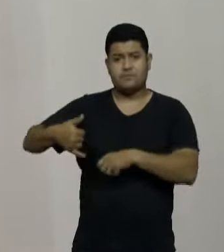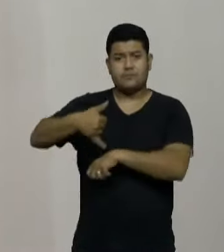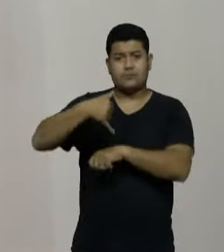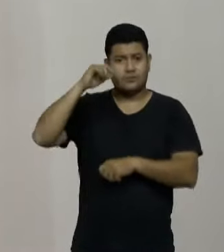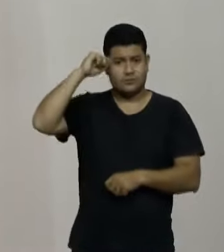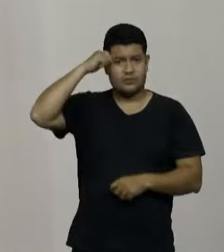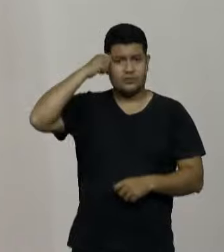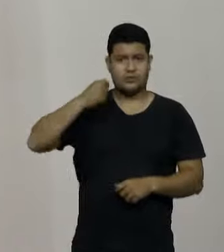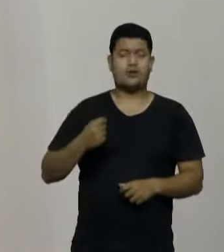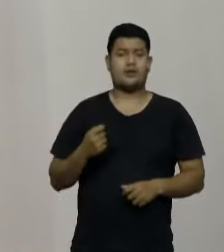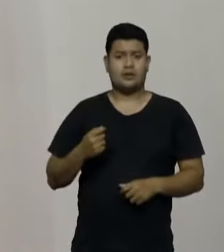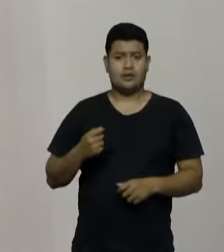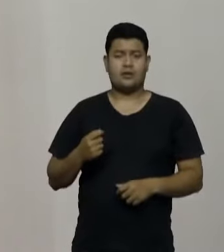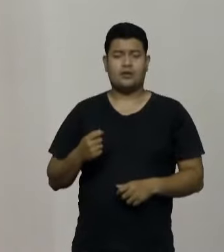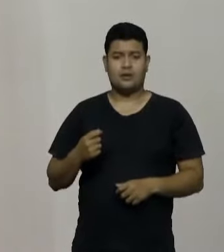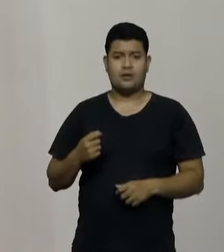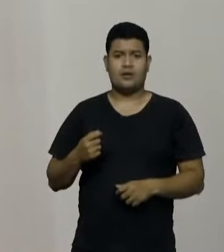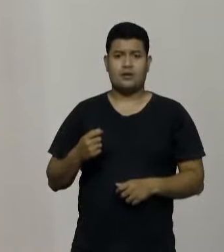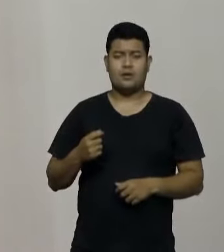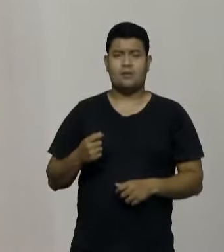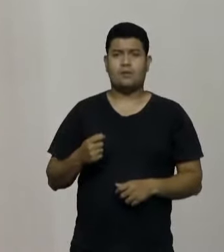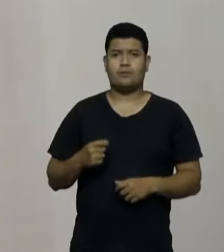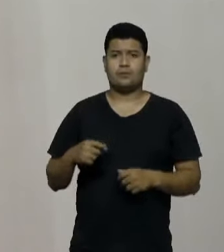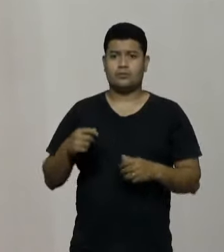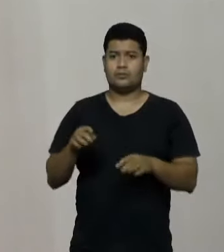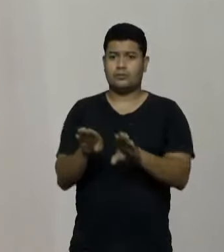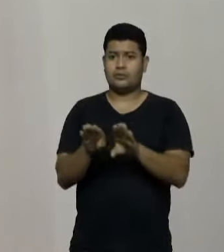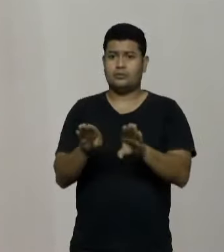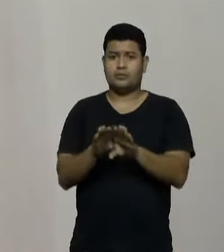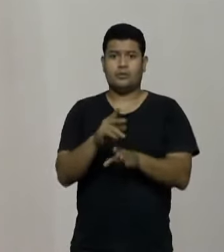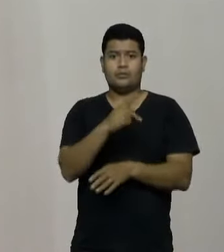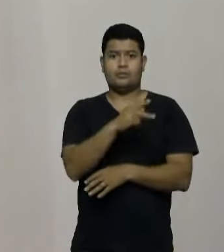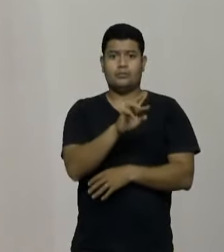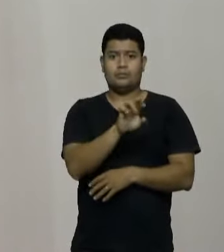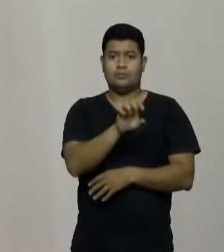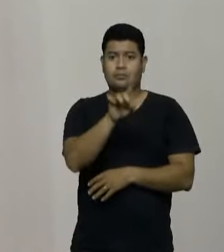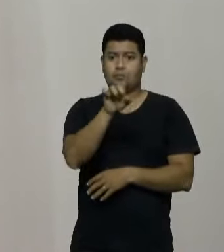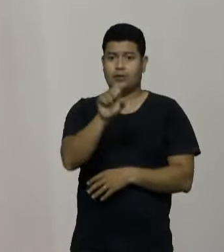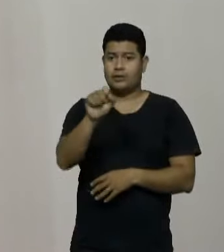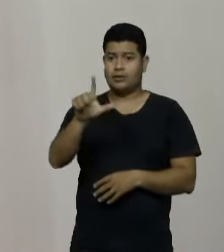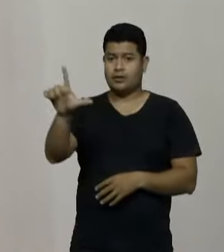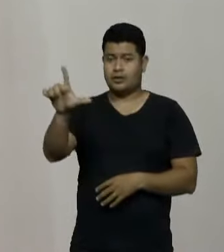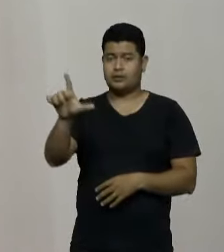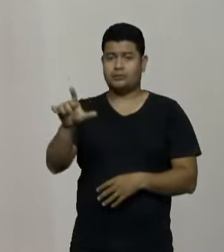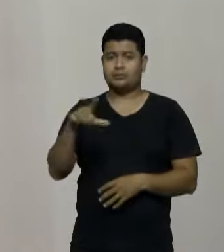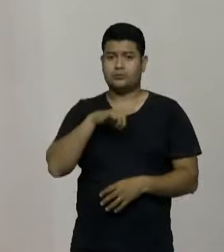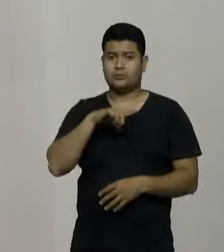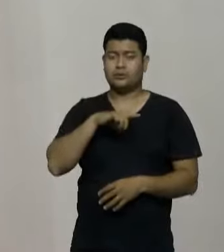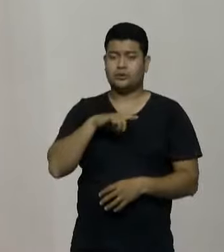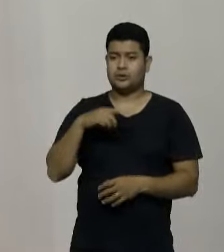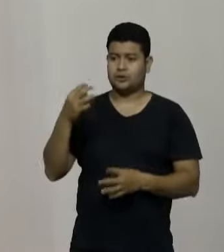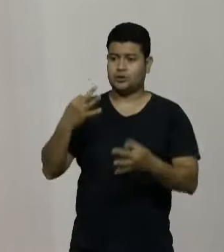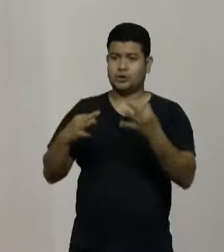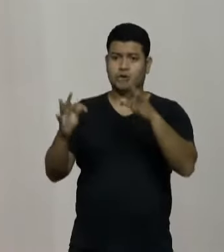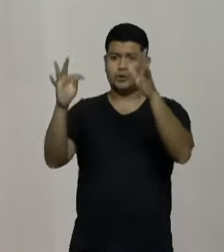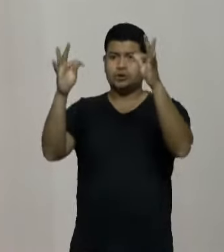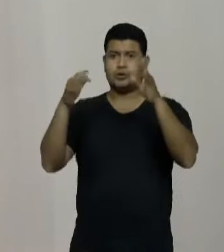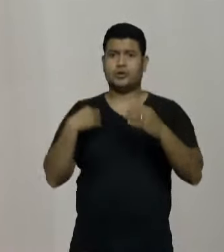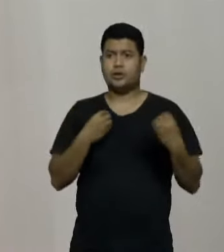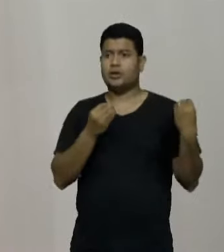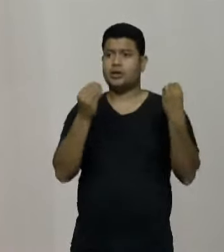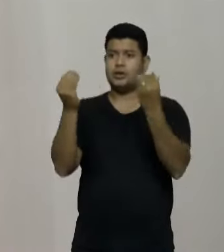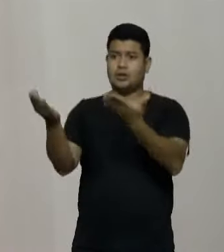no pré-sal. Nós somos um dos únicos países do mundo que detemos essa tecnologia. Estamos entregando, dando de